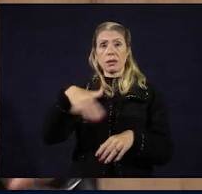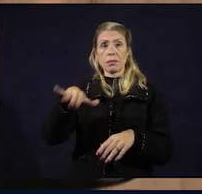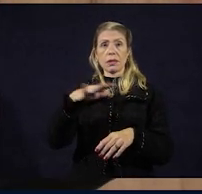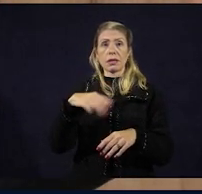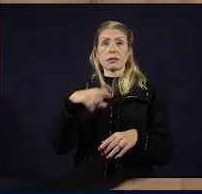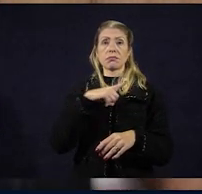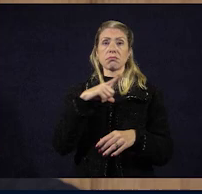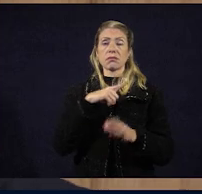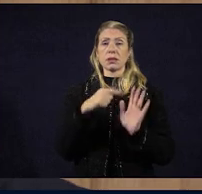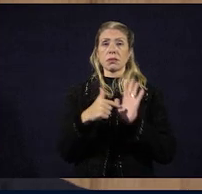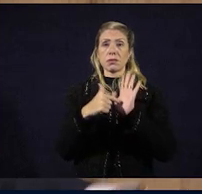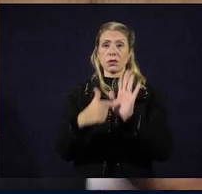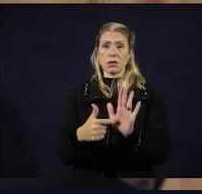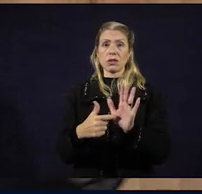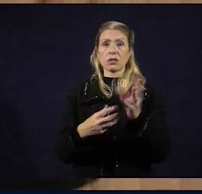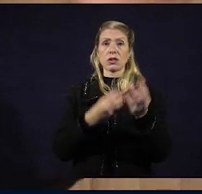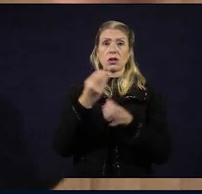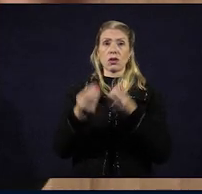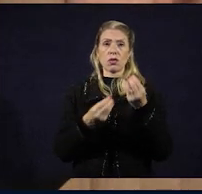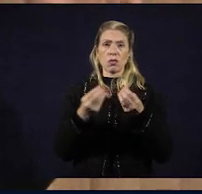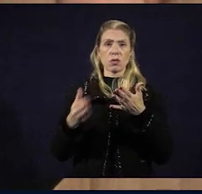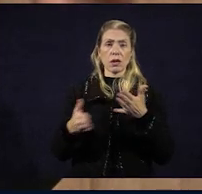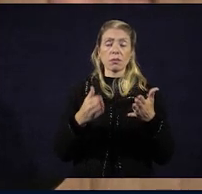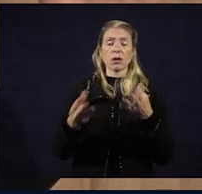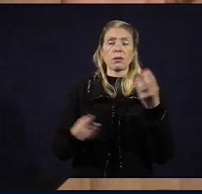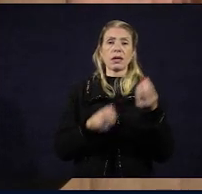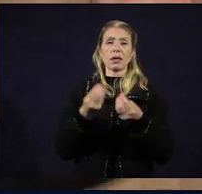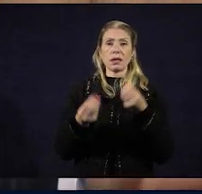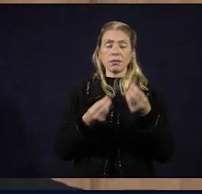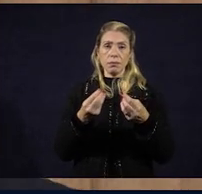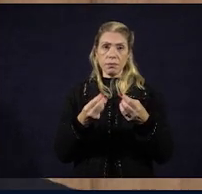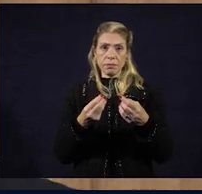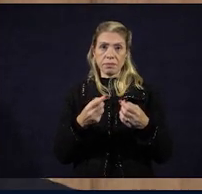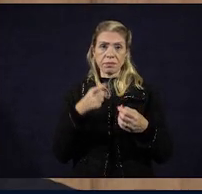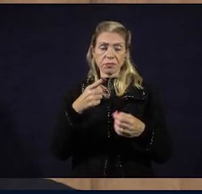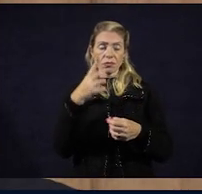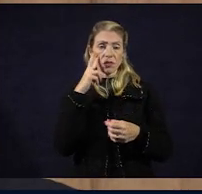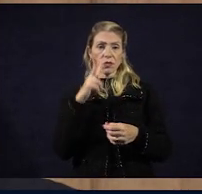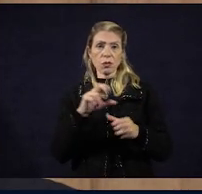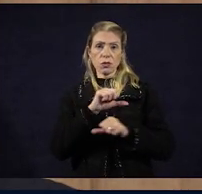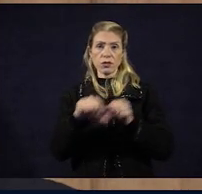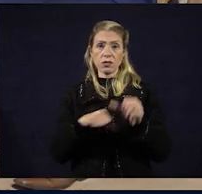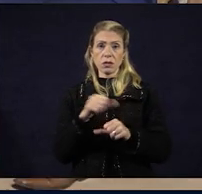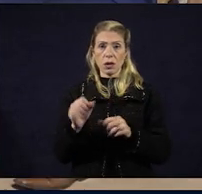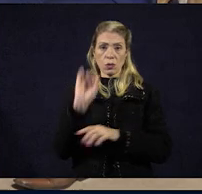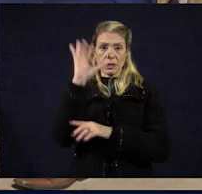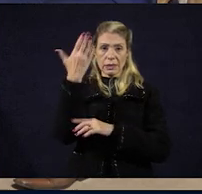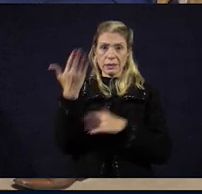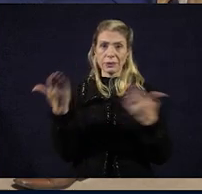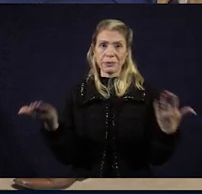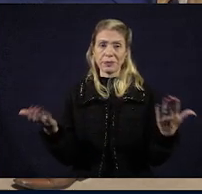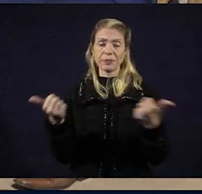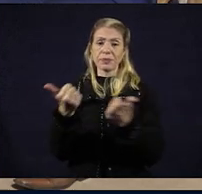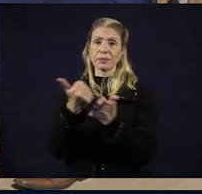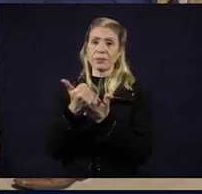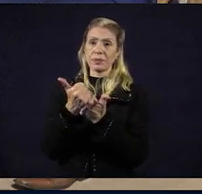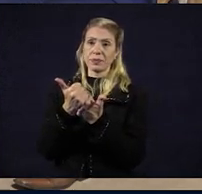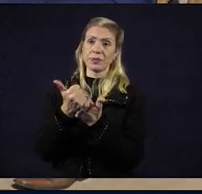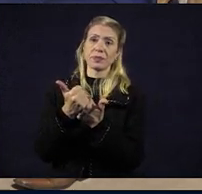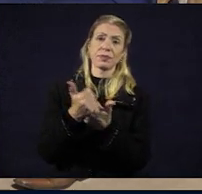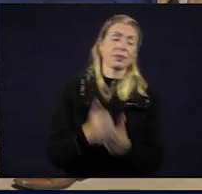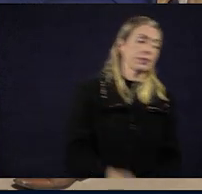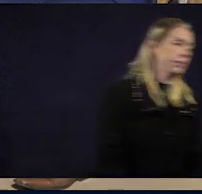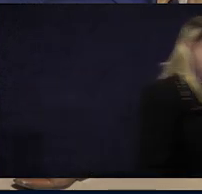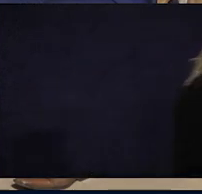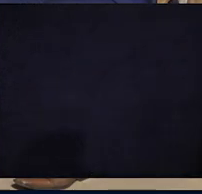pavimento uma série de outros caminhos que tipo de modificação vocês viram é desde então não sei se o marido